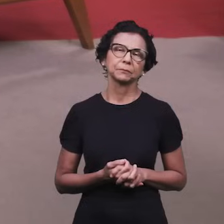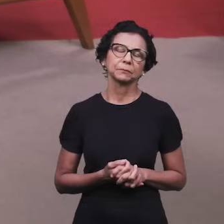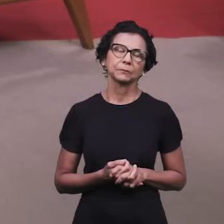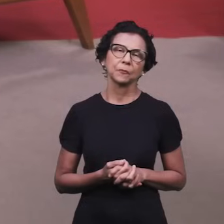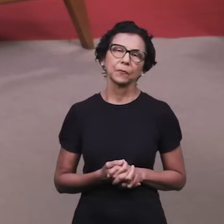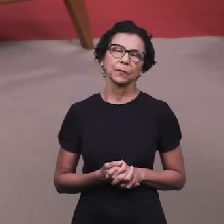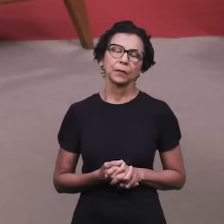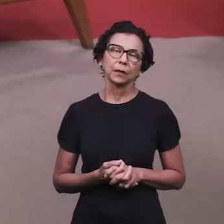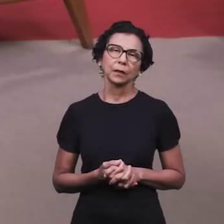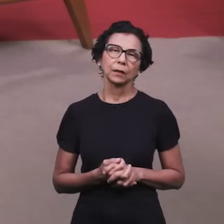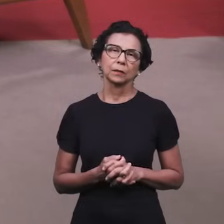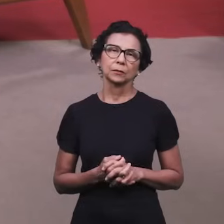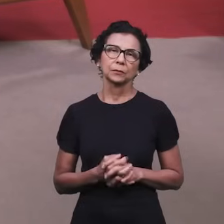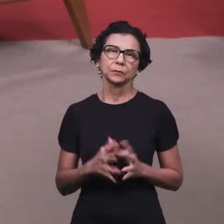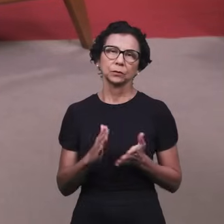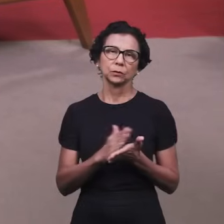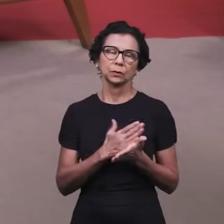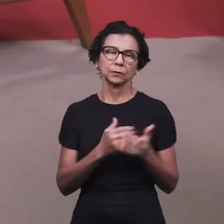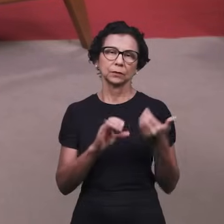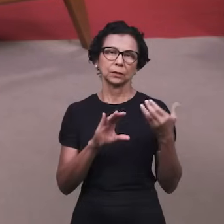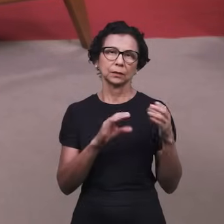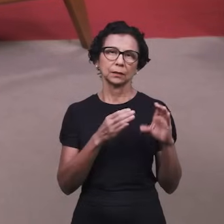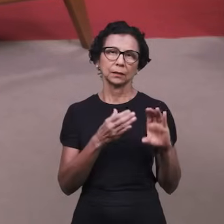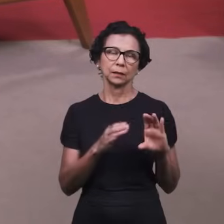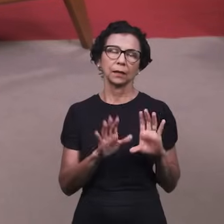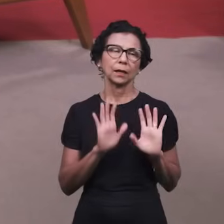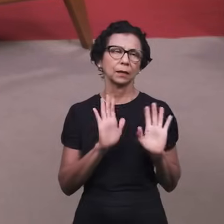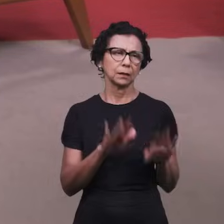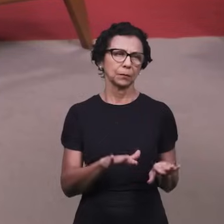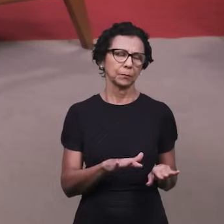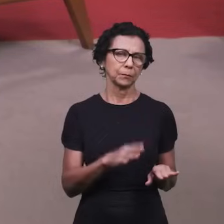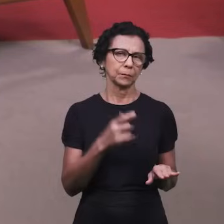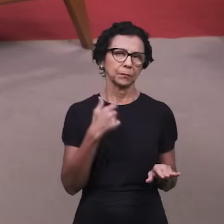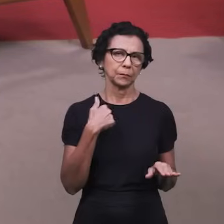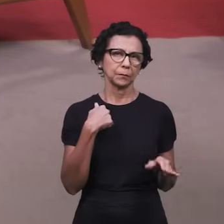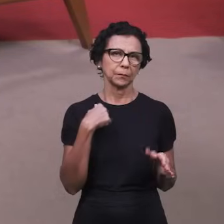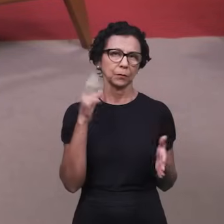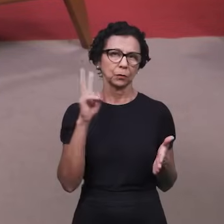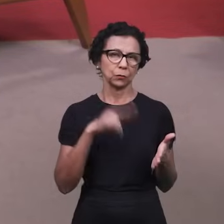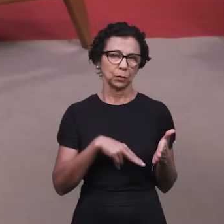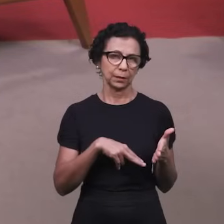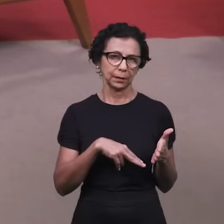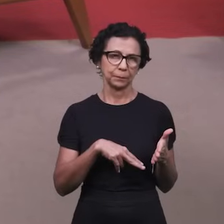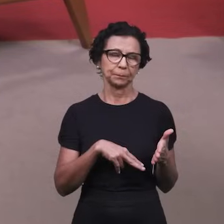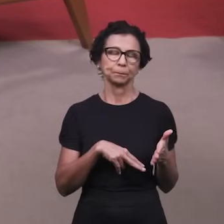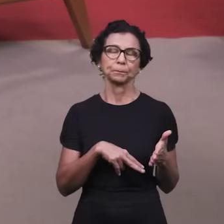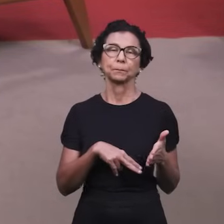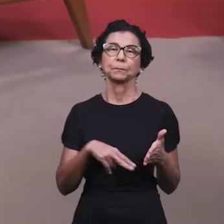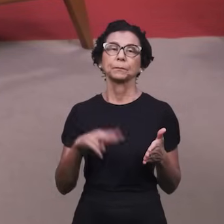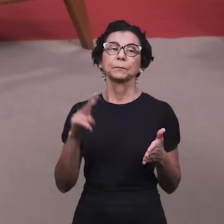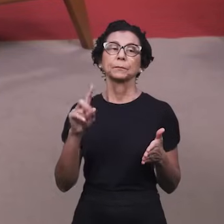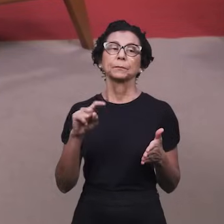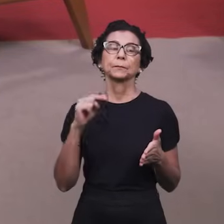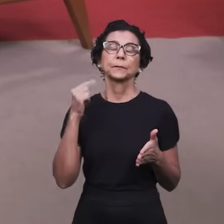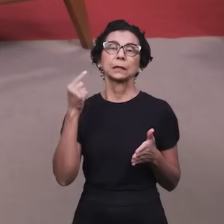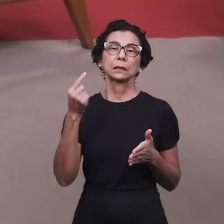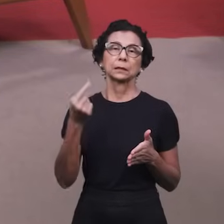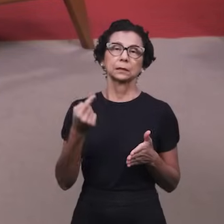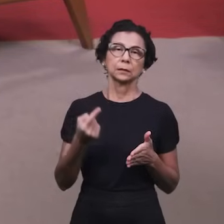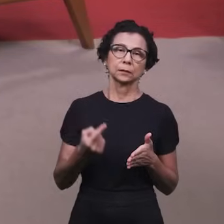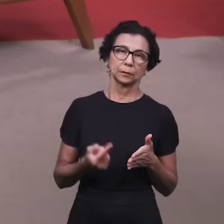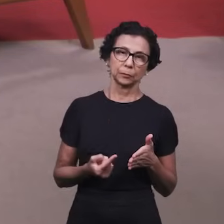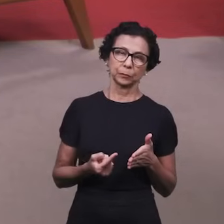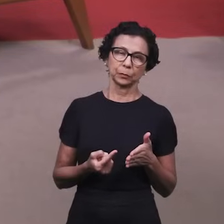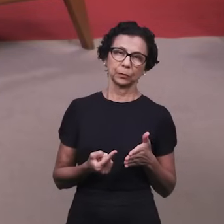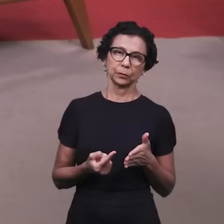Bom, há uma expressão no livro de Cantares, eu vou aproveitar, faz o seguinte, eu vou ler o verso primeiro, para que a gente possa